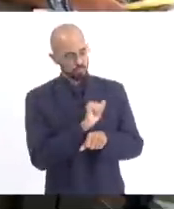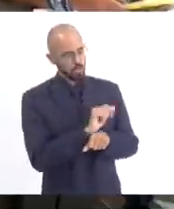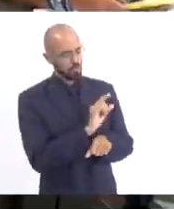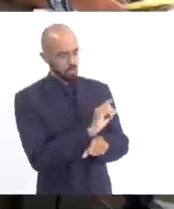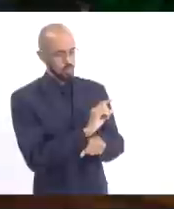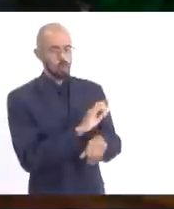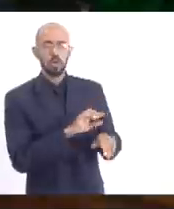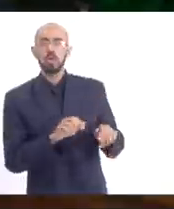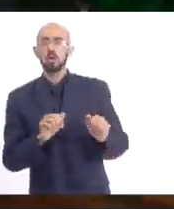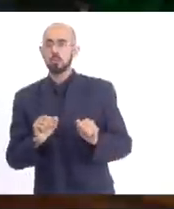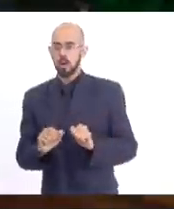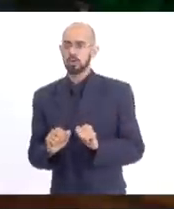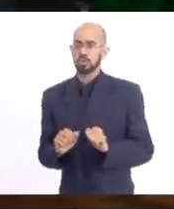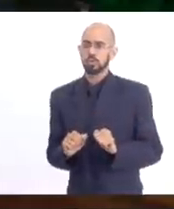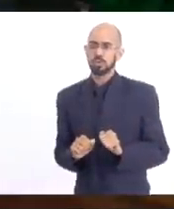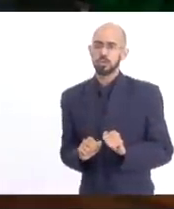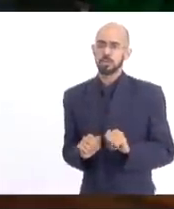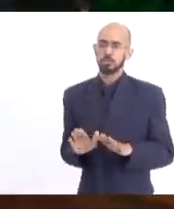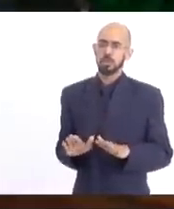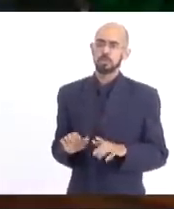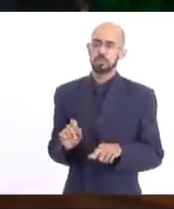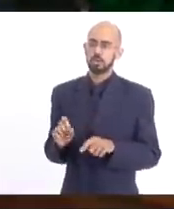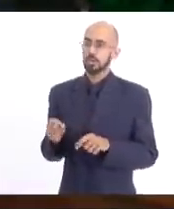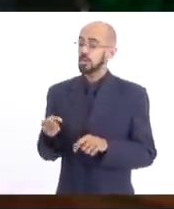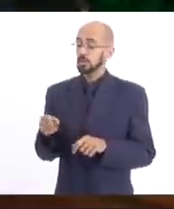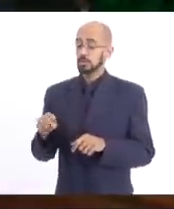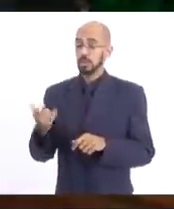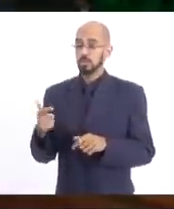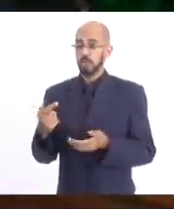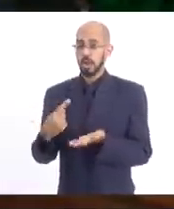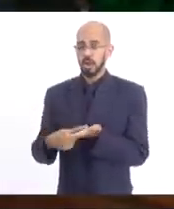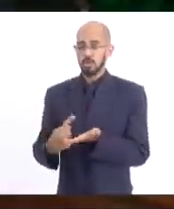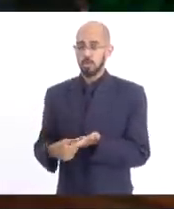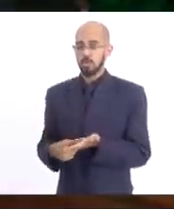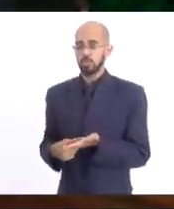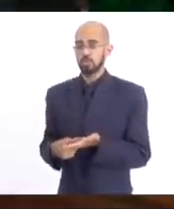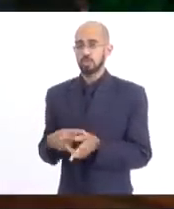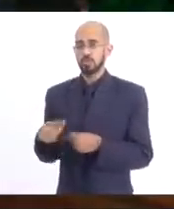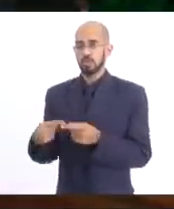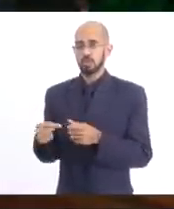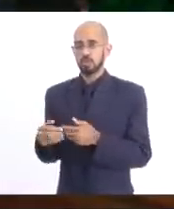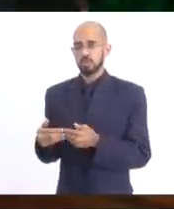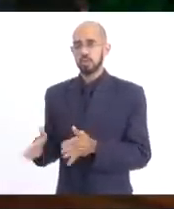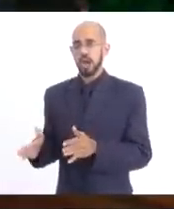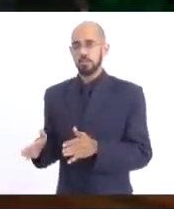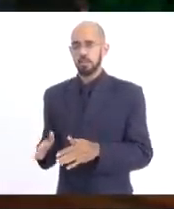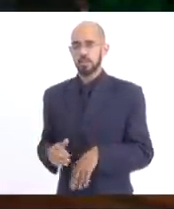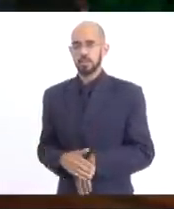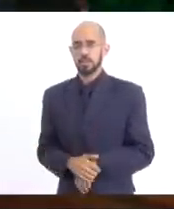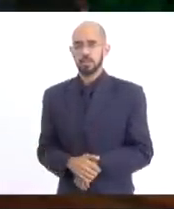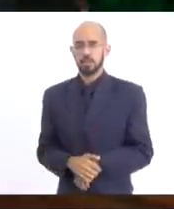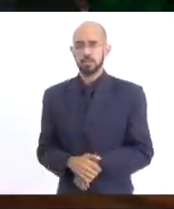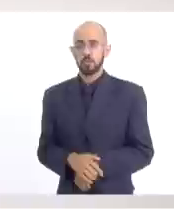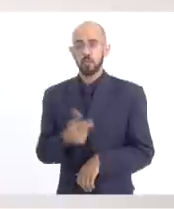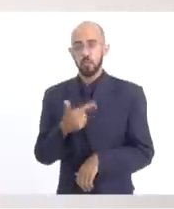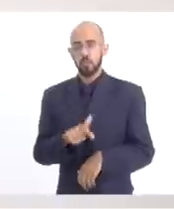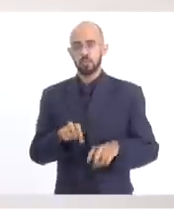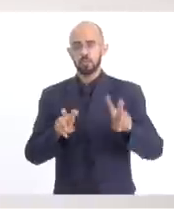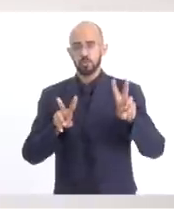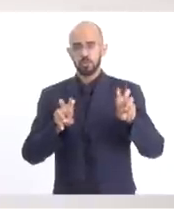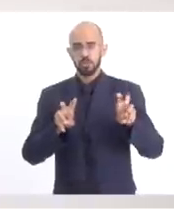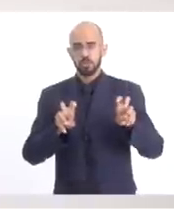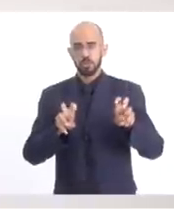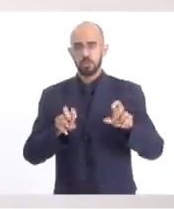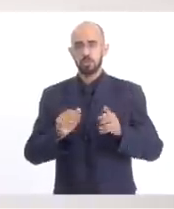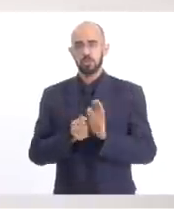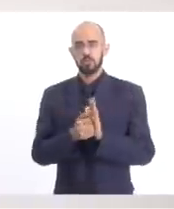toda e o que não tem acordo, porque a gente possa depois abrir. Ok. O outro tema de muitas emendas era a